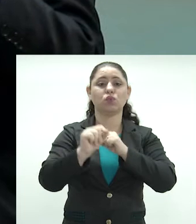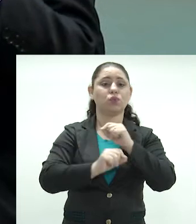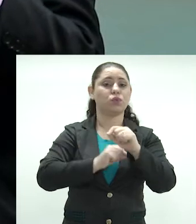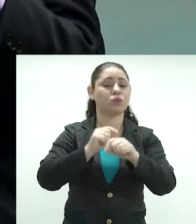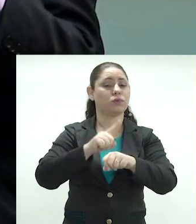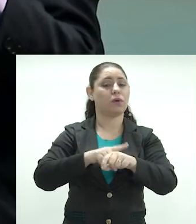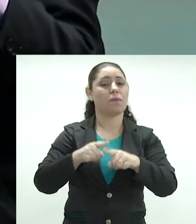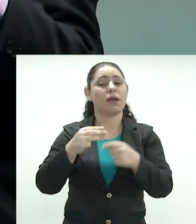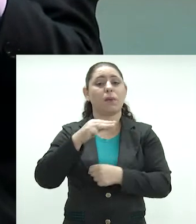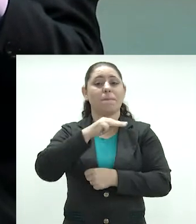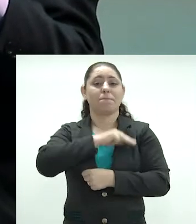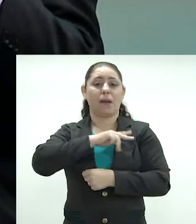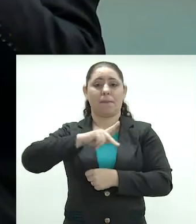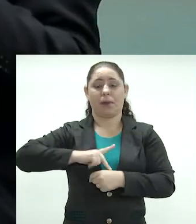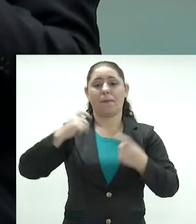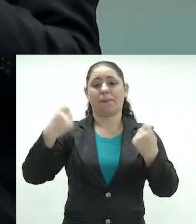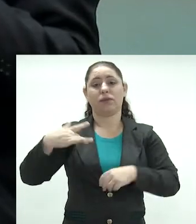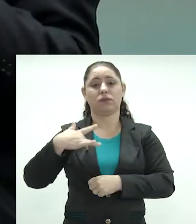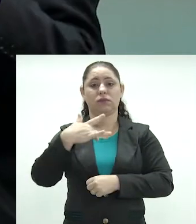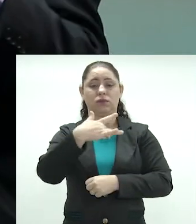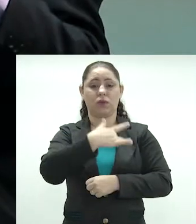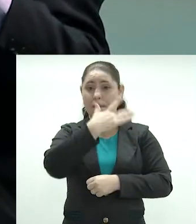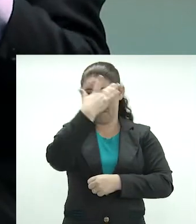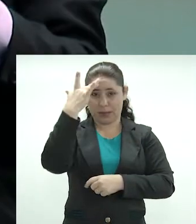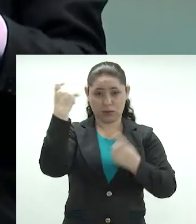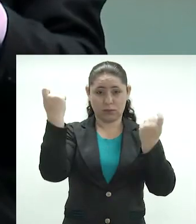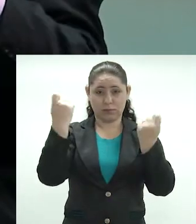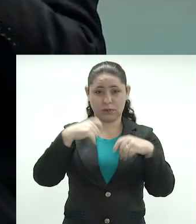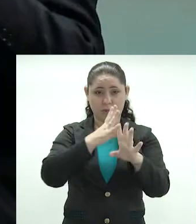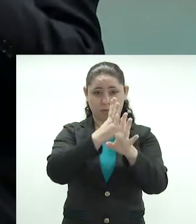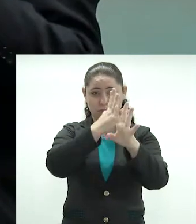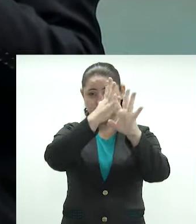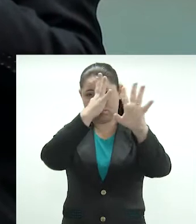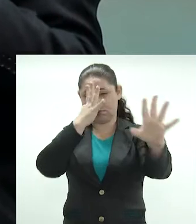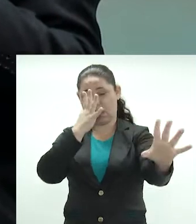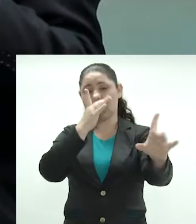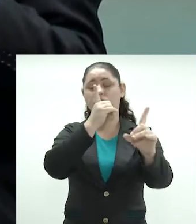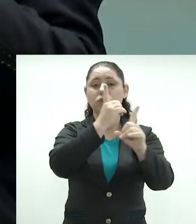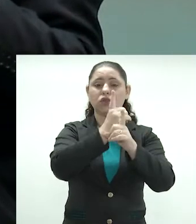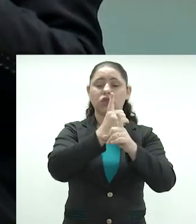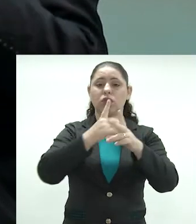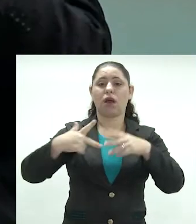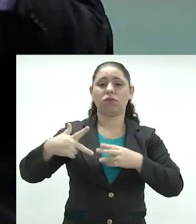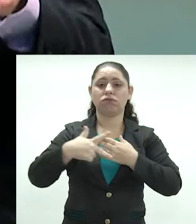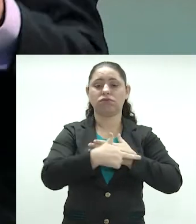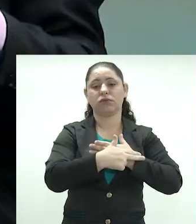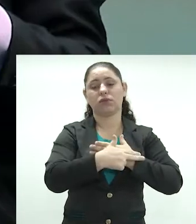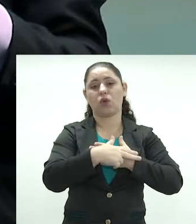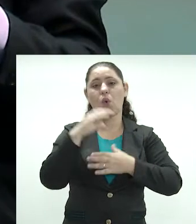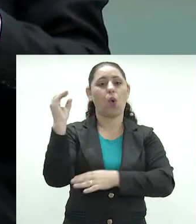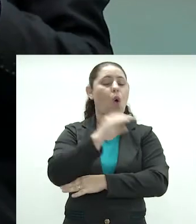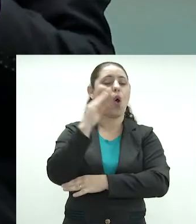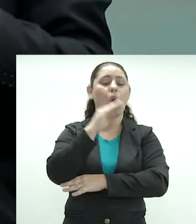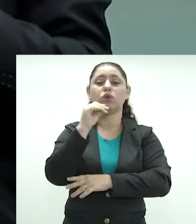situação muito consolidada. Agora, o Ministério Público, quando precisa da saúde, uma pessoa que está precisando de uma fila de um atendimento de uma cirurgia de